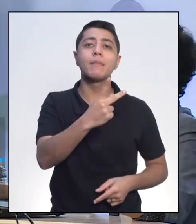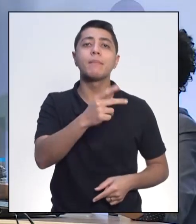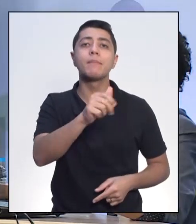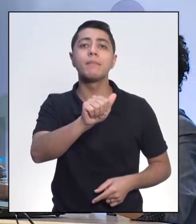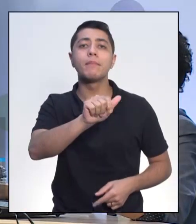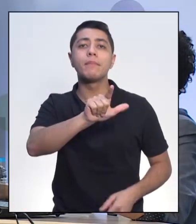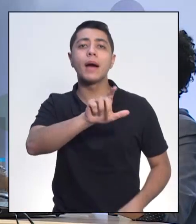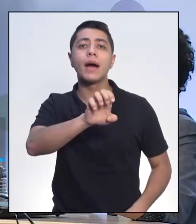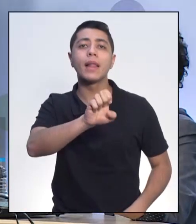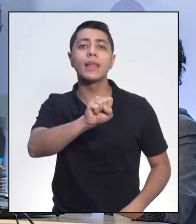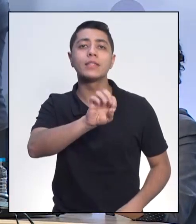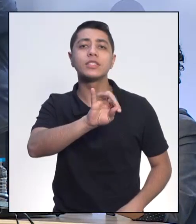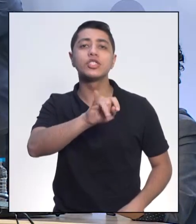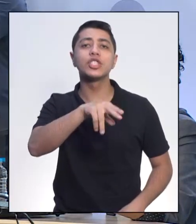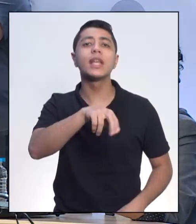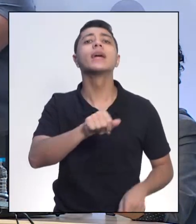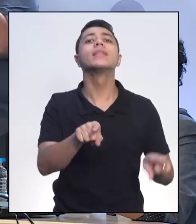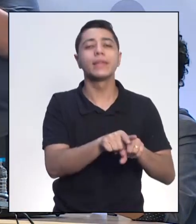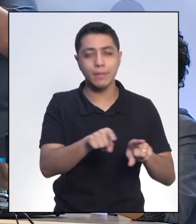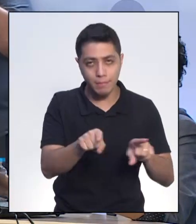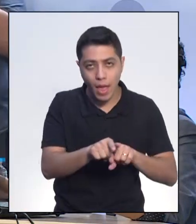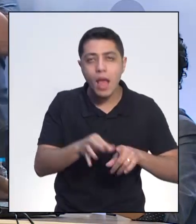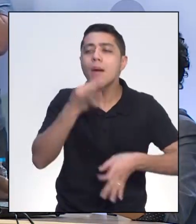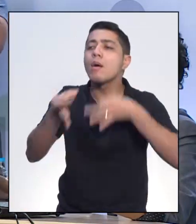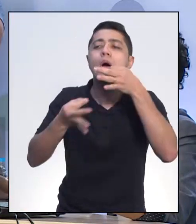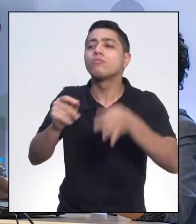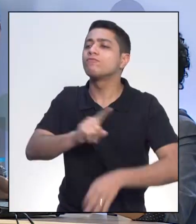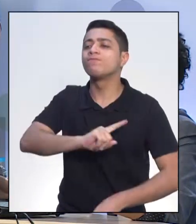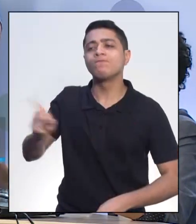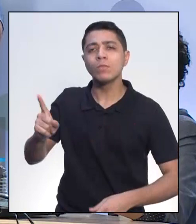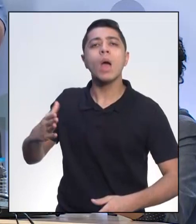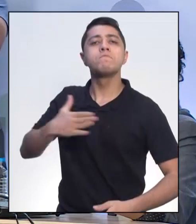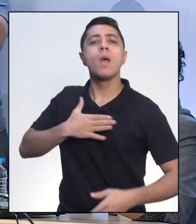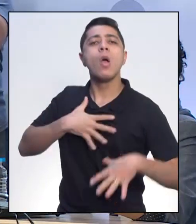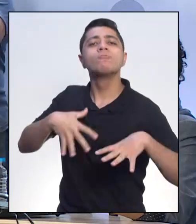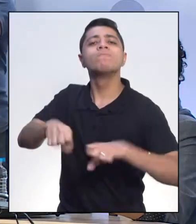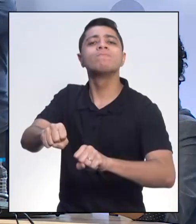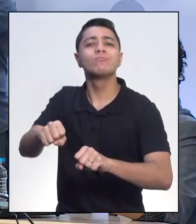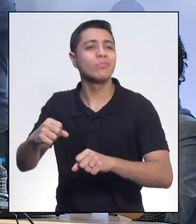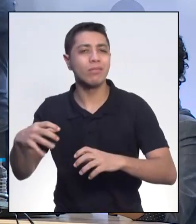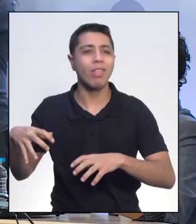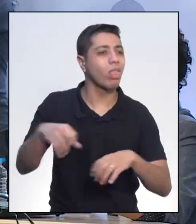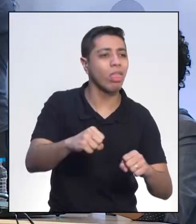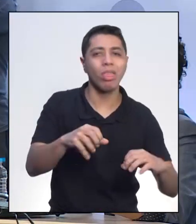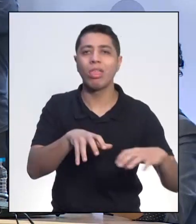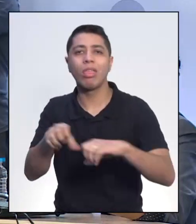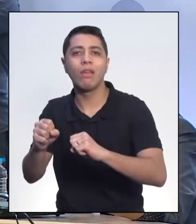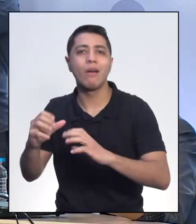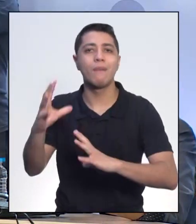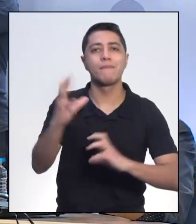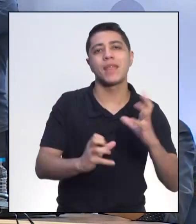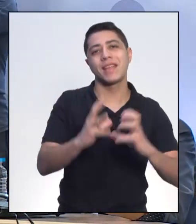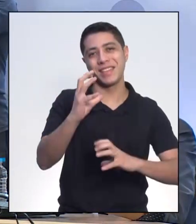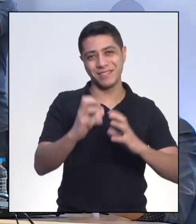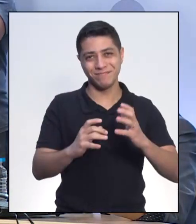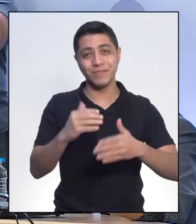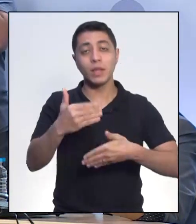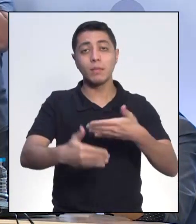tivemos as guerras. Então, em 1948, nós tivemos já um conflito entre essas duas civilizações.